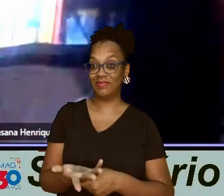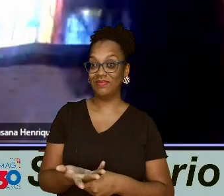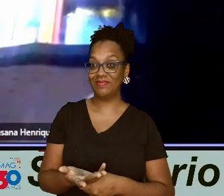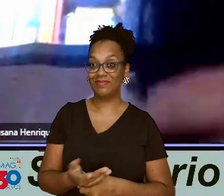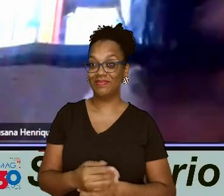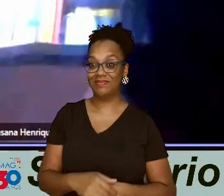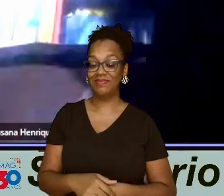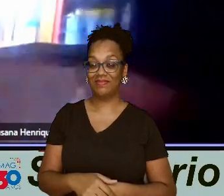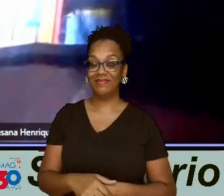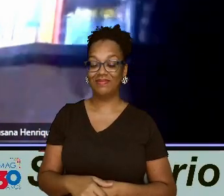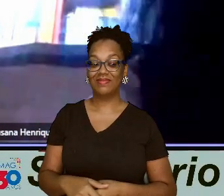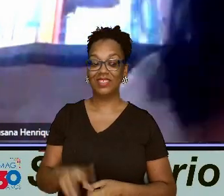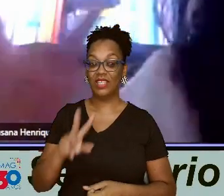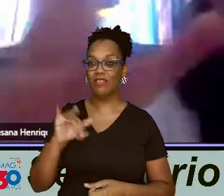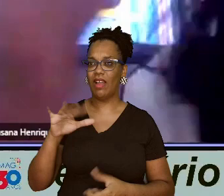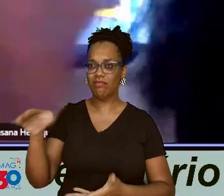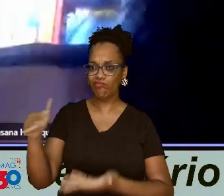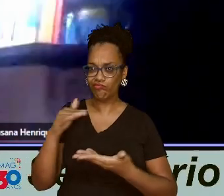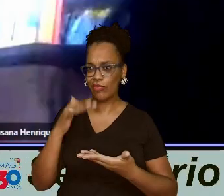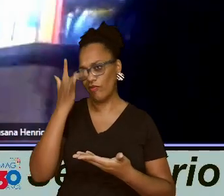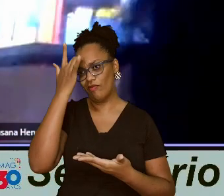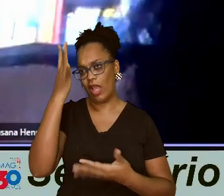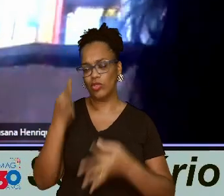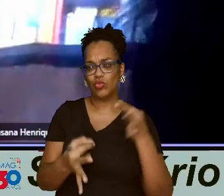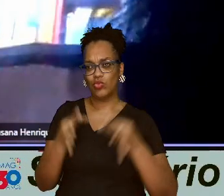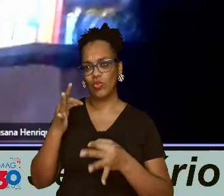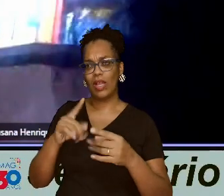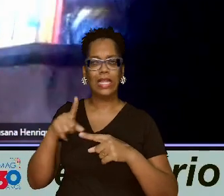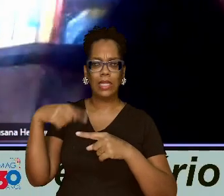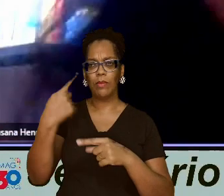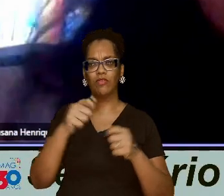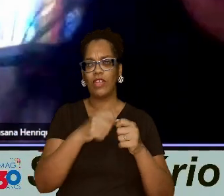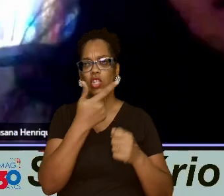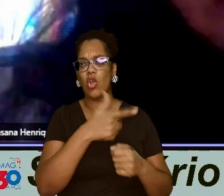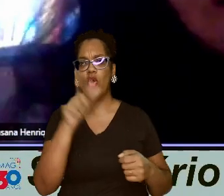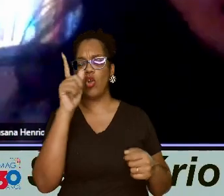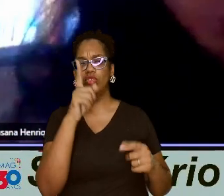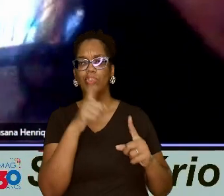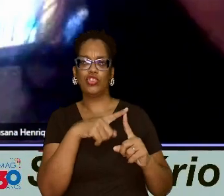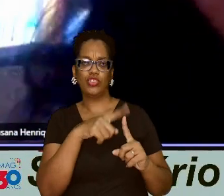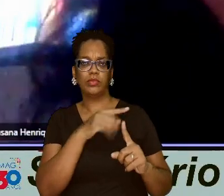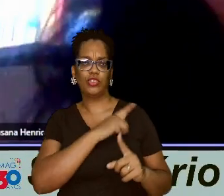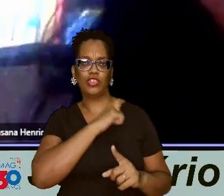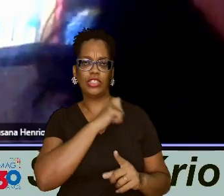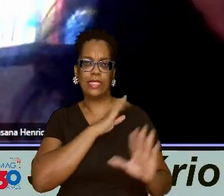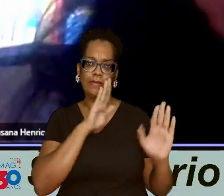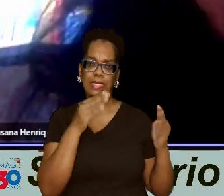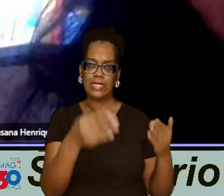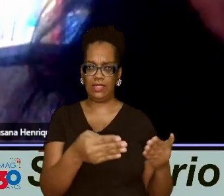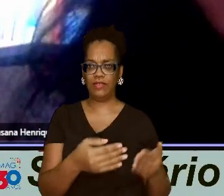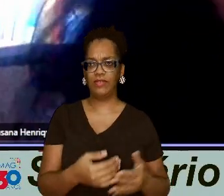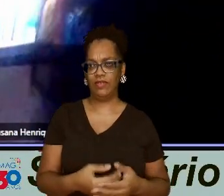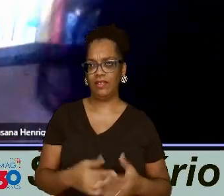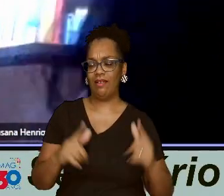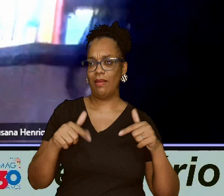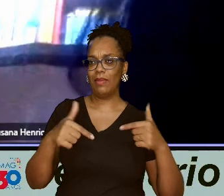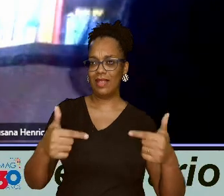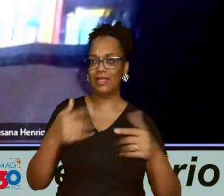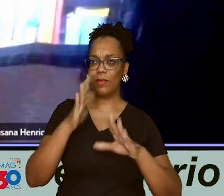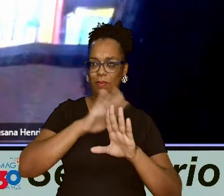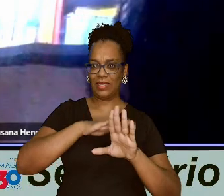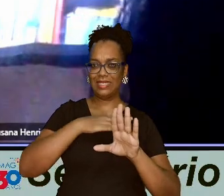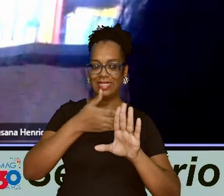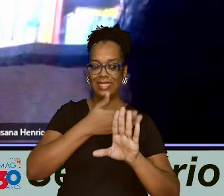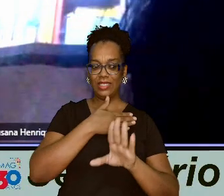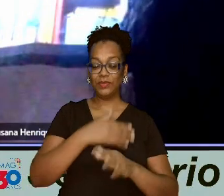vamos pegar o que está mais fácil de julgar aqui, depois a gente faz um outro tipo de gestão, que é essa gestão mais específica de aplicação do precedente. Mas